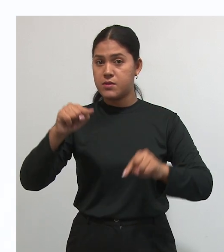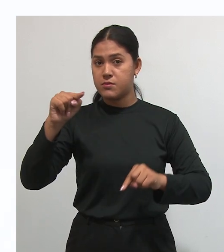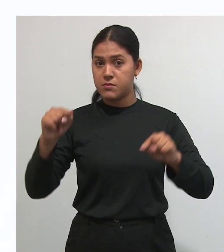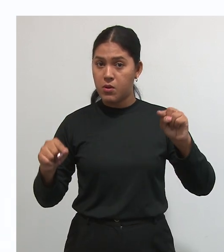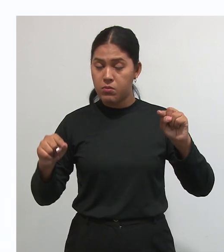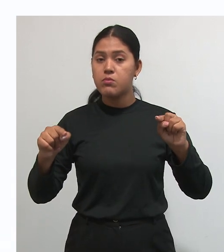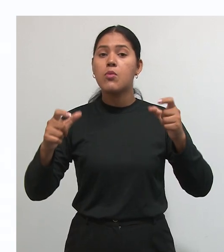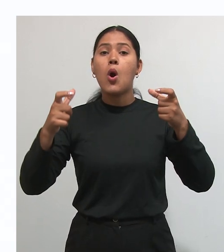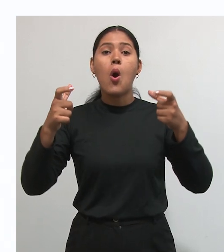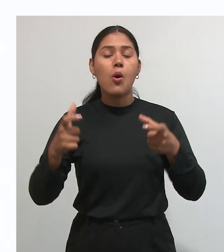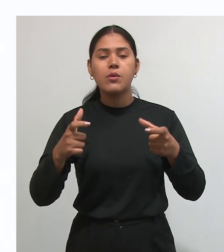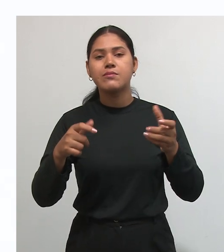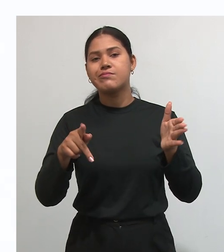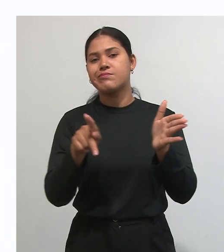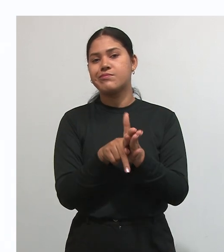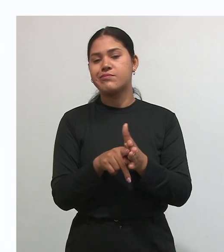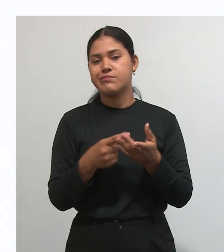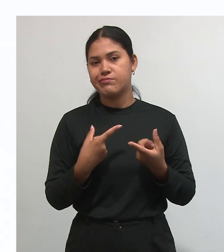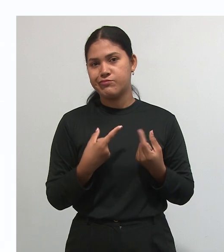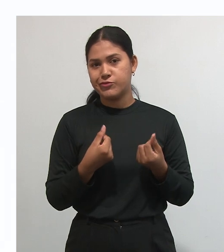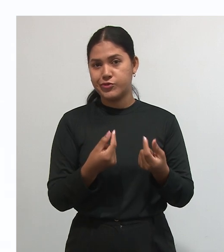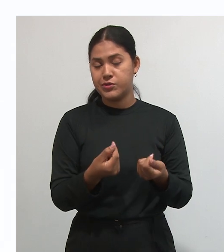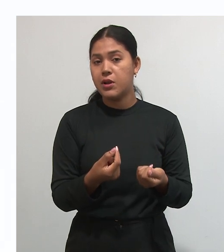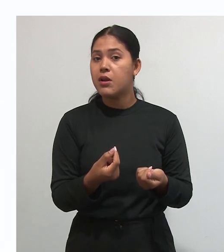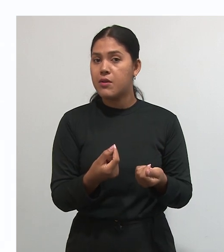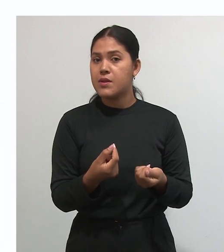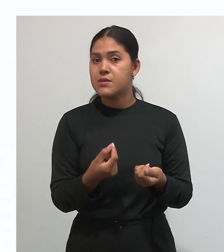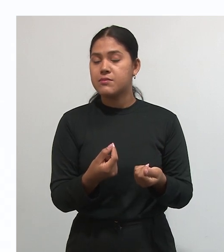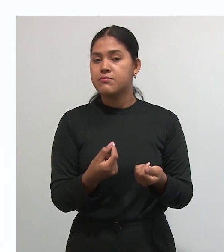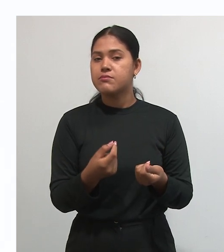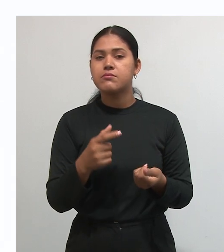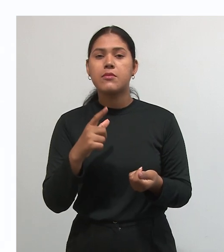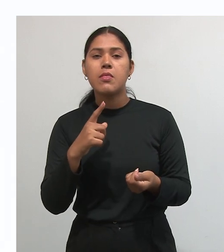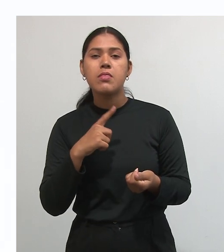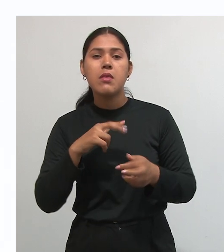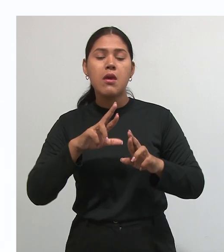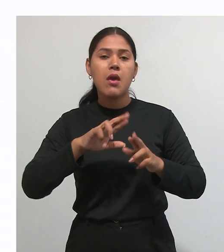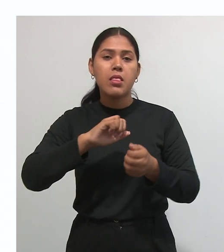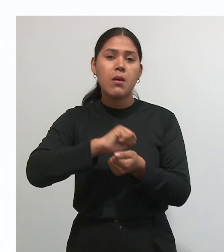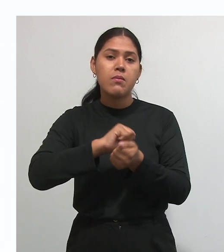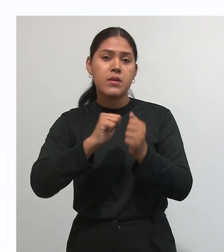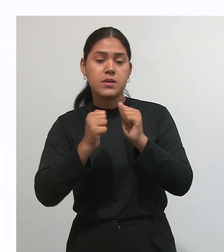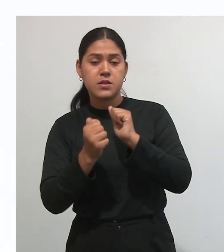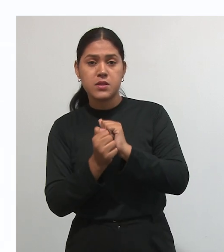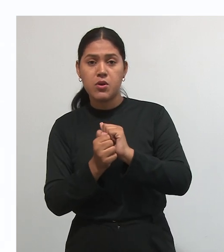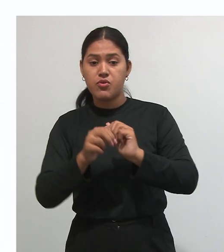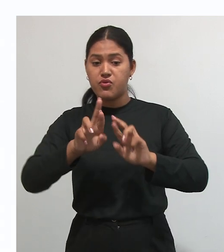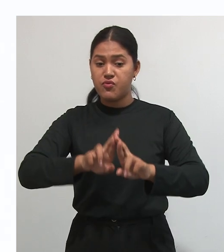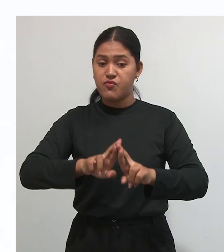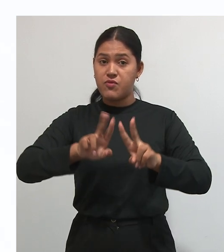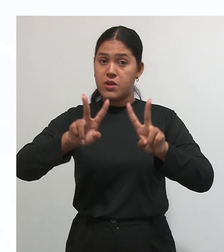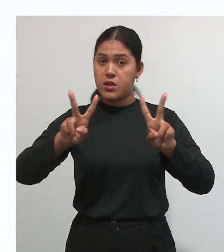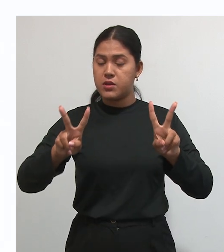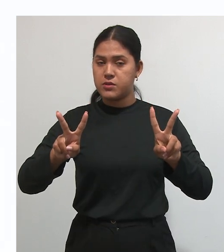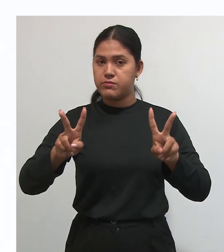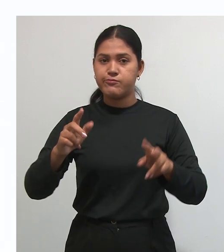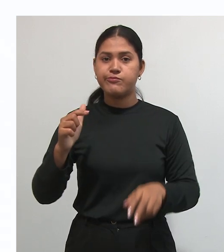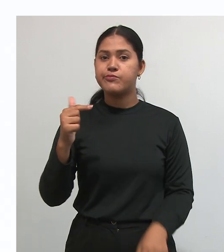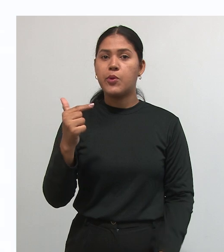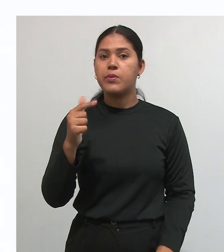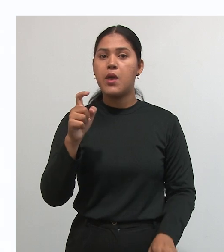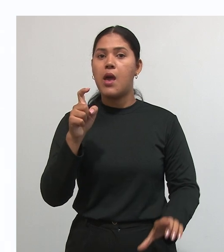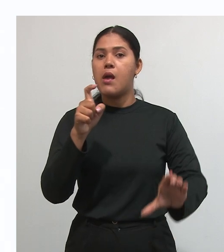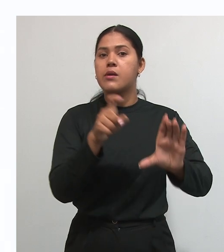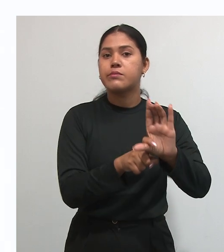né? Verificadas no quê? No patrimônio, né? E essas alterações, gente, independem, tá? São independentes de